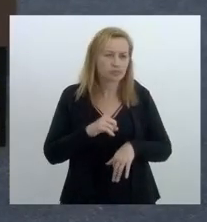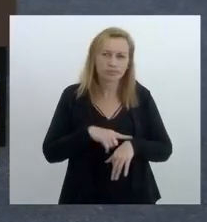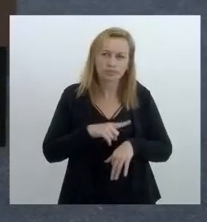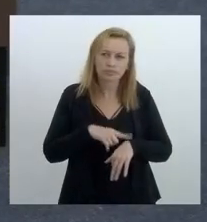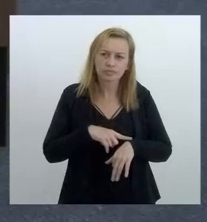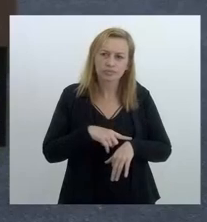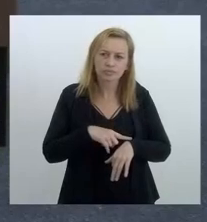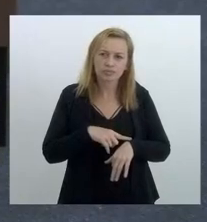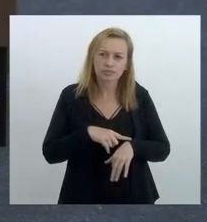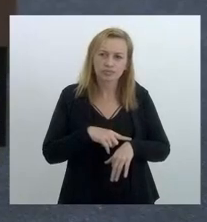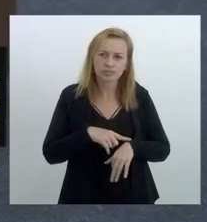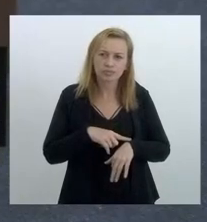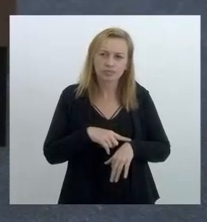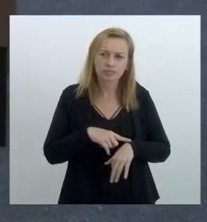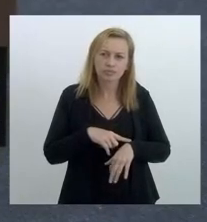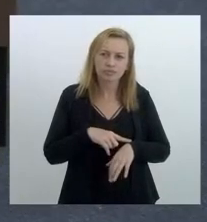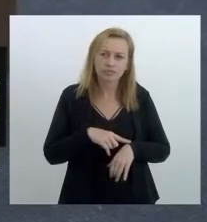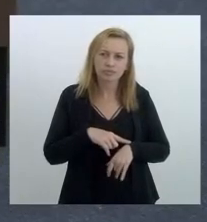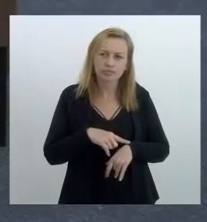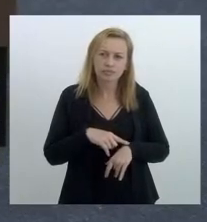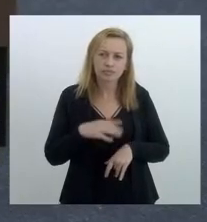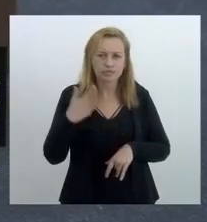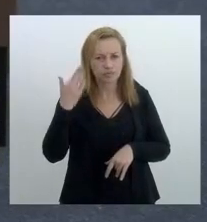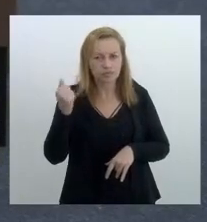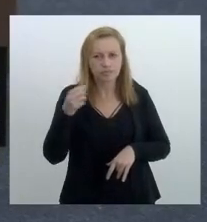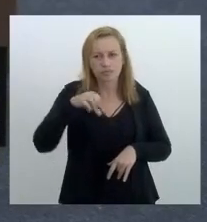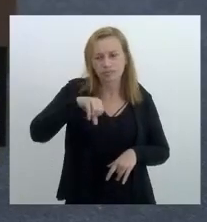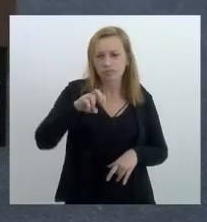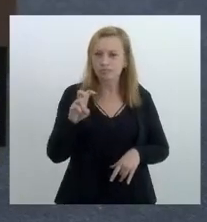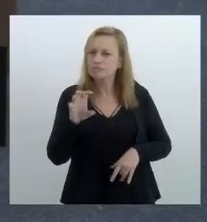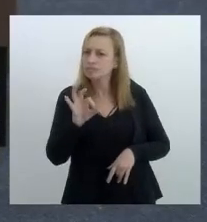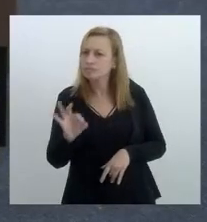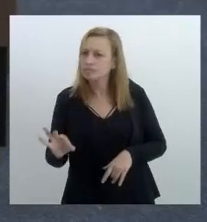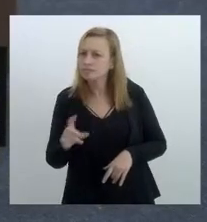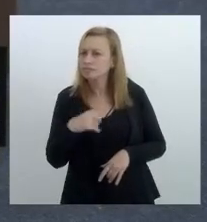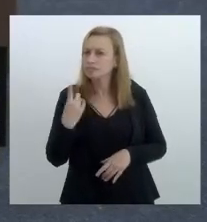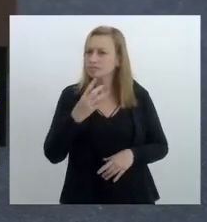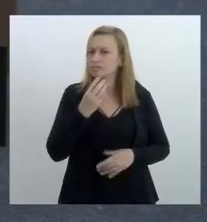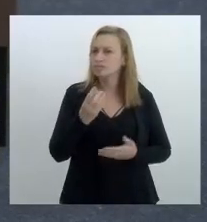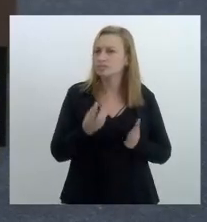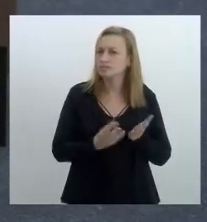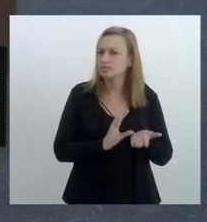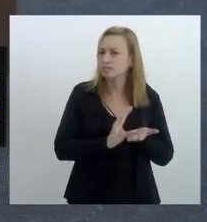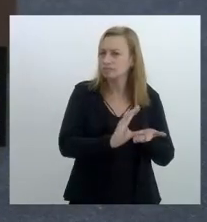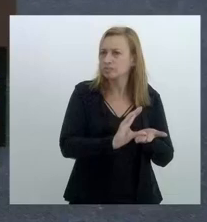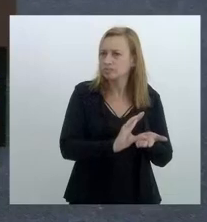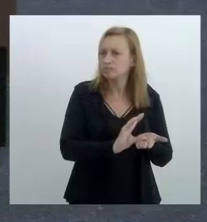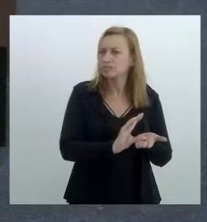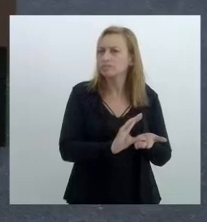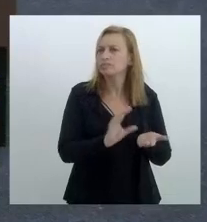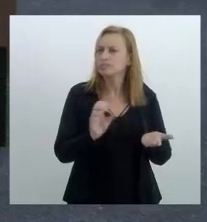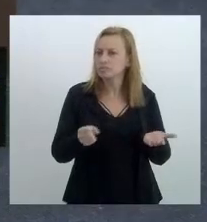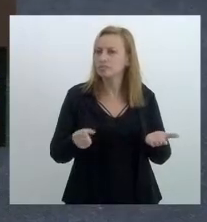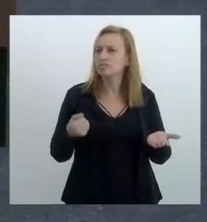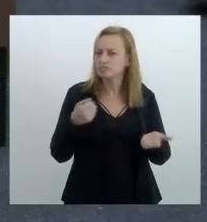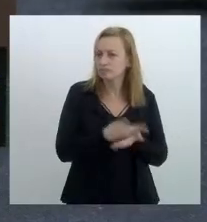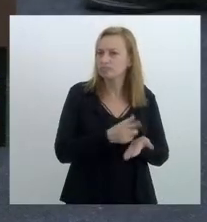campeonato, sabendo se o 95% do nosso orçamento seria efetivamente